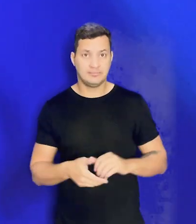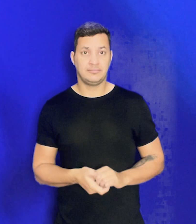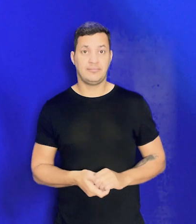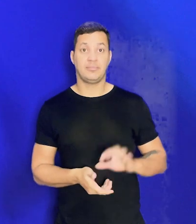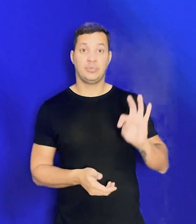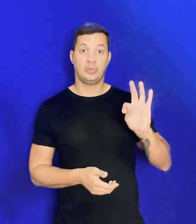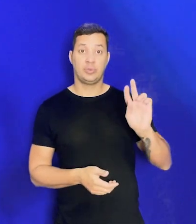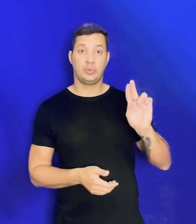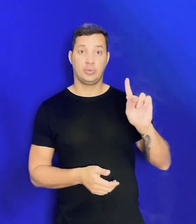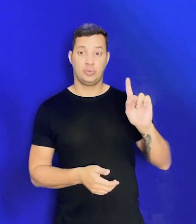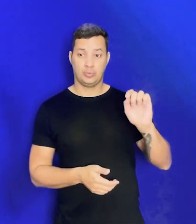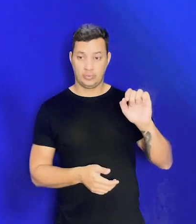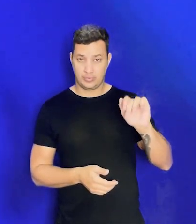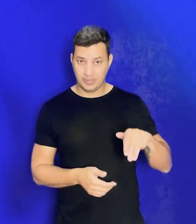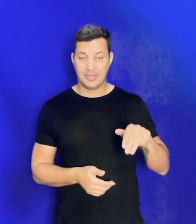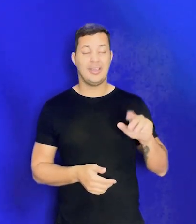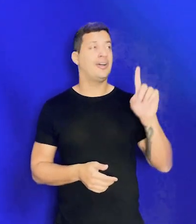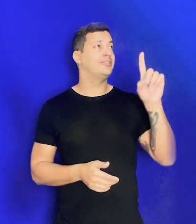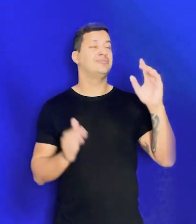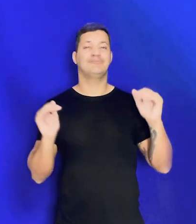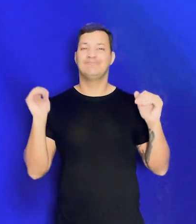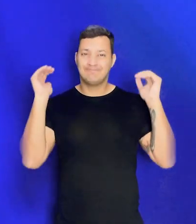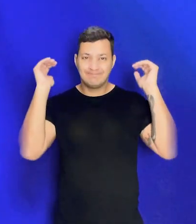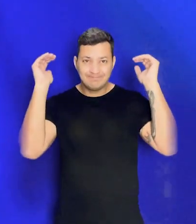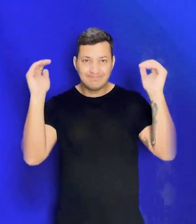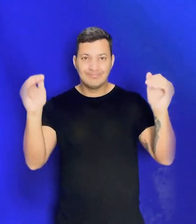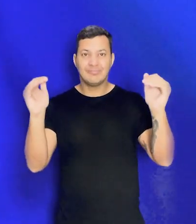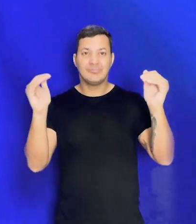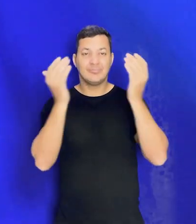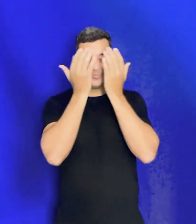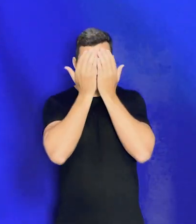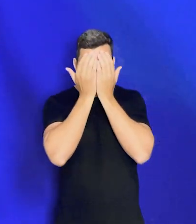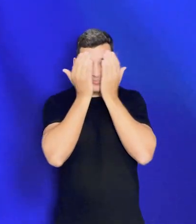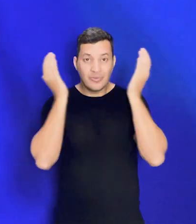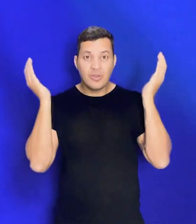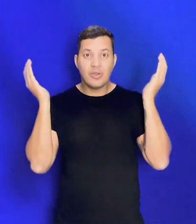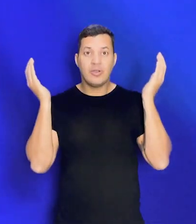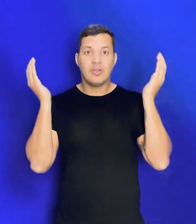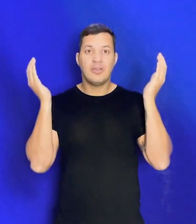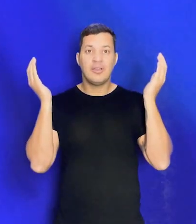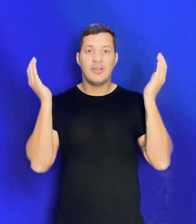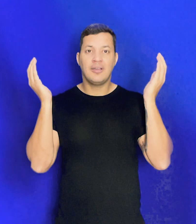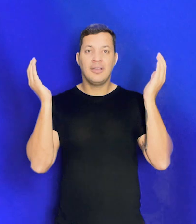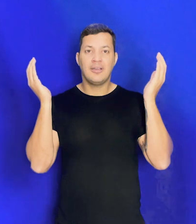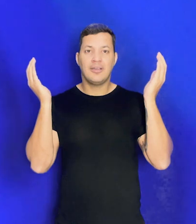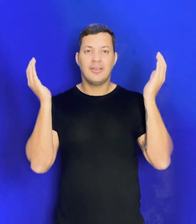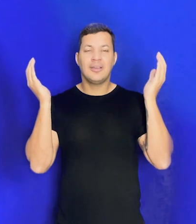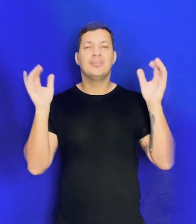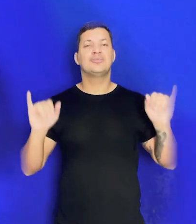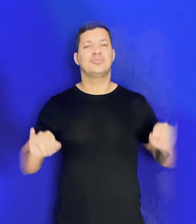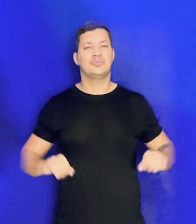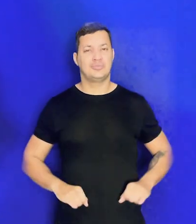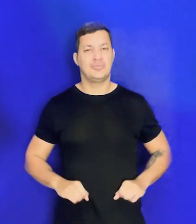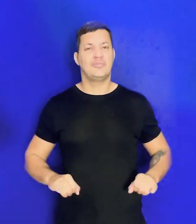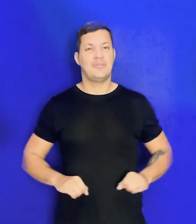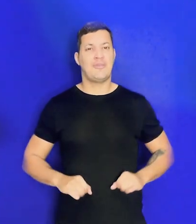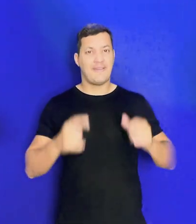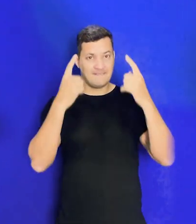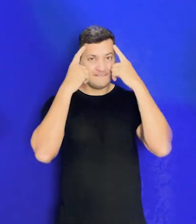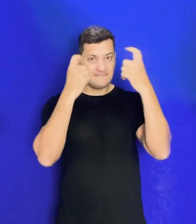Tupã, ó Deus grande, descobre o teu rosto. Bastante sofremos com tua